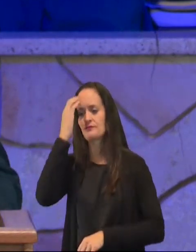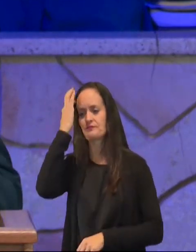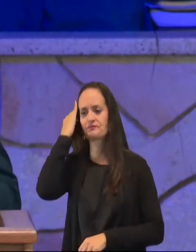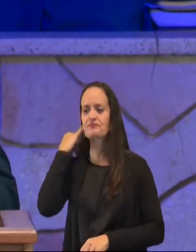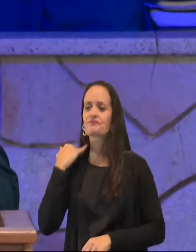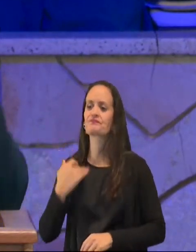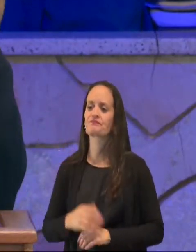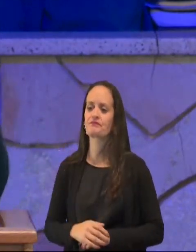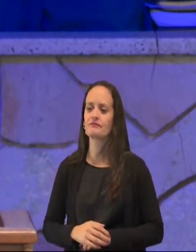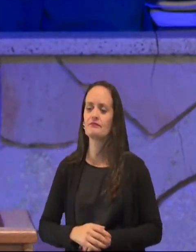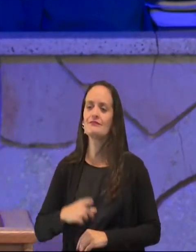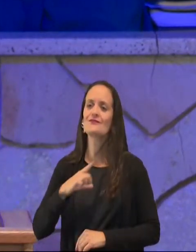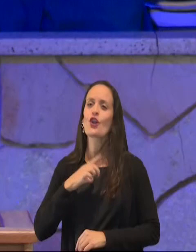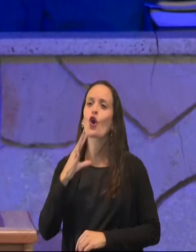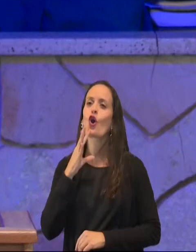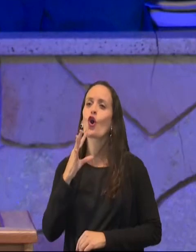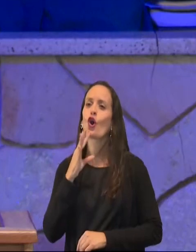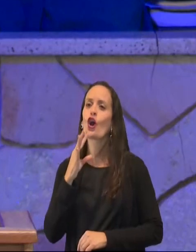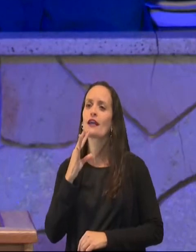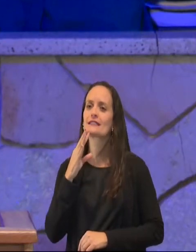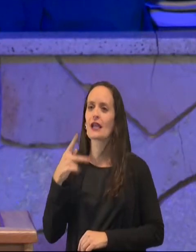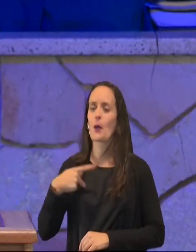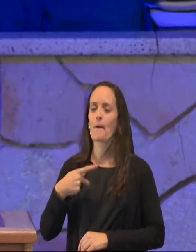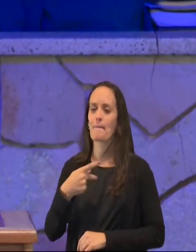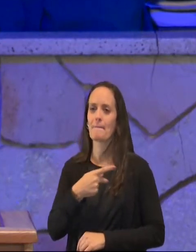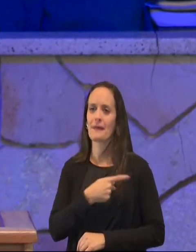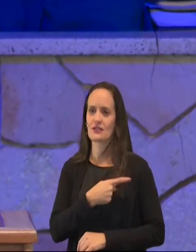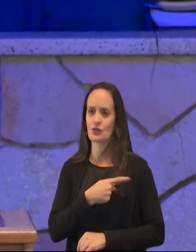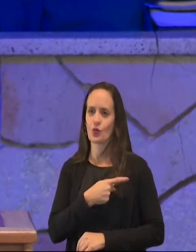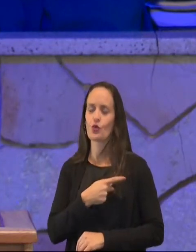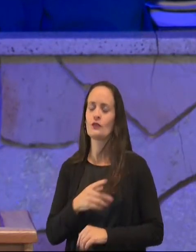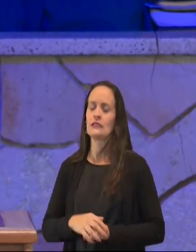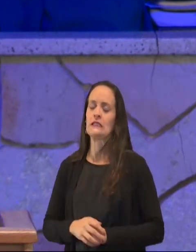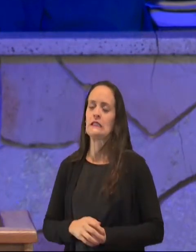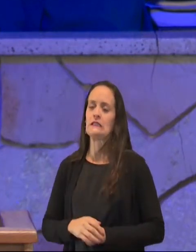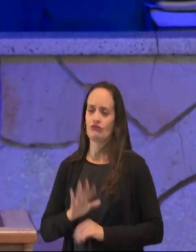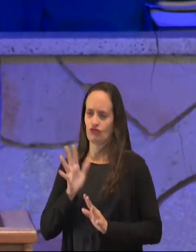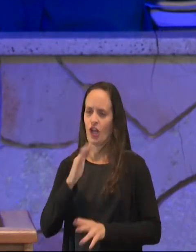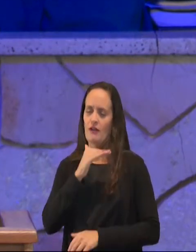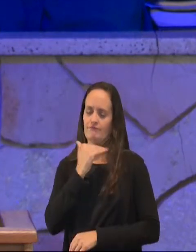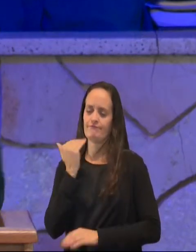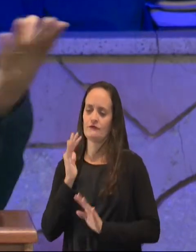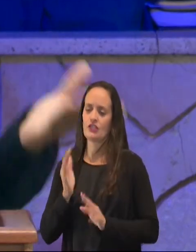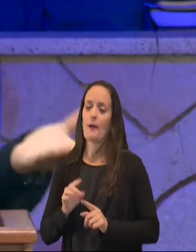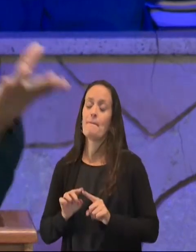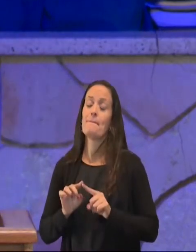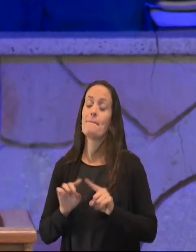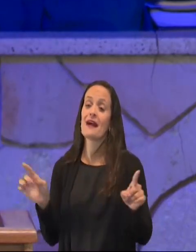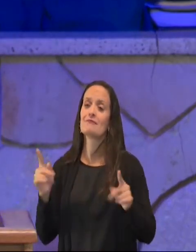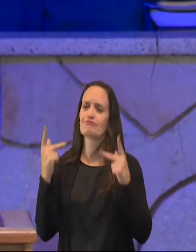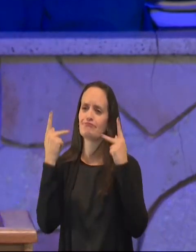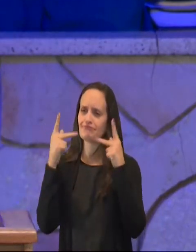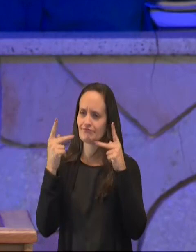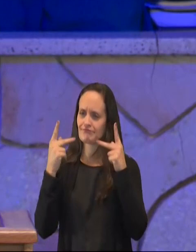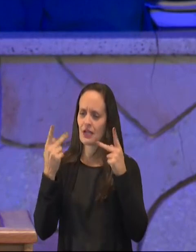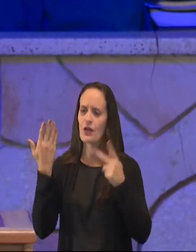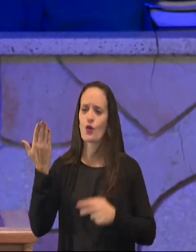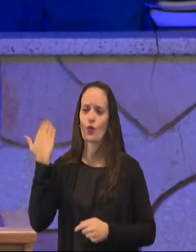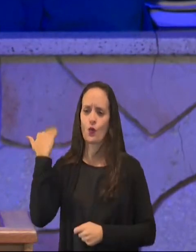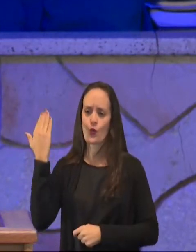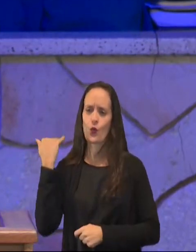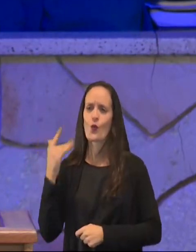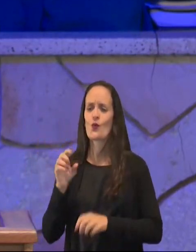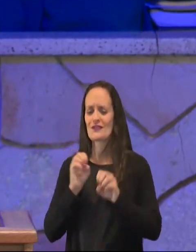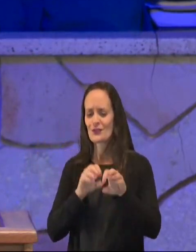conhecer o pastor Sodré, que está na glória com o Senhor. E em uma das oportunidades ele pregou para nós, e também em uma das oportunidades ele deu aula na